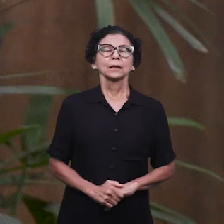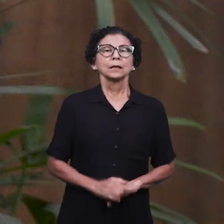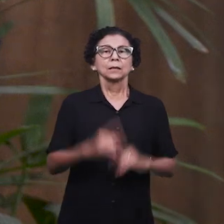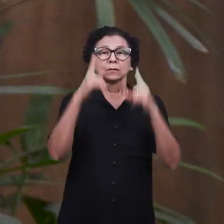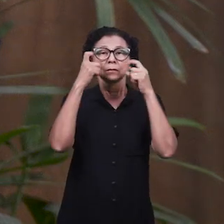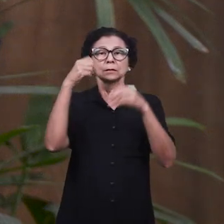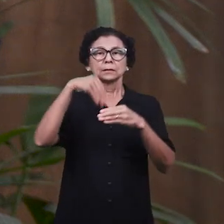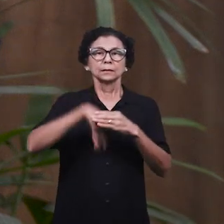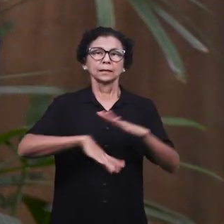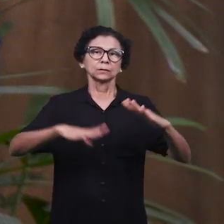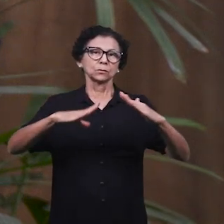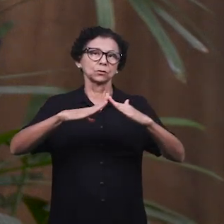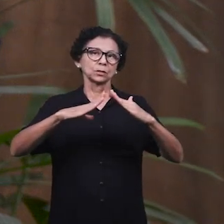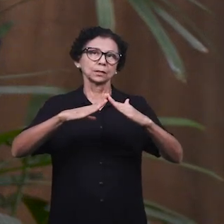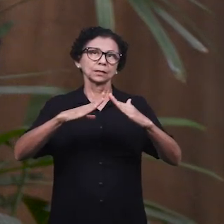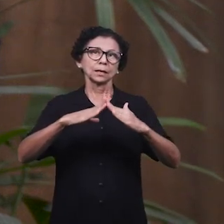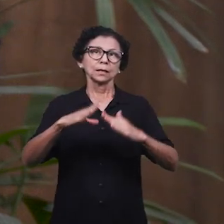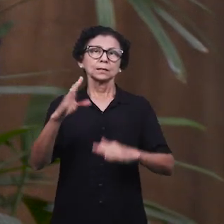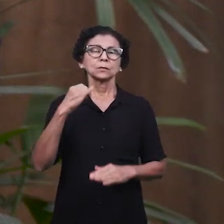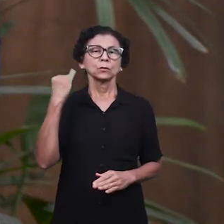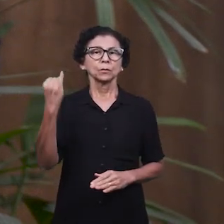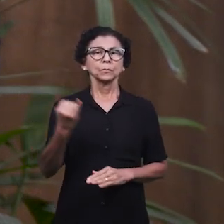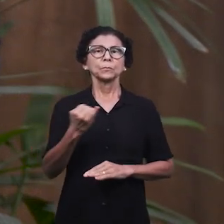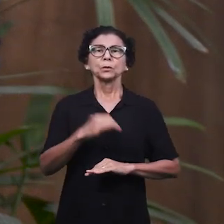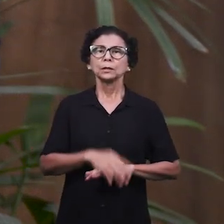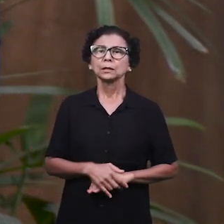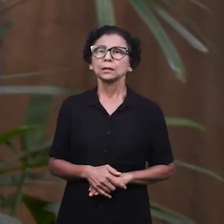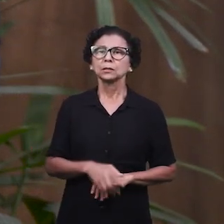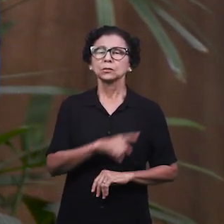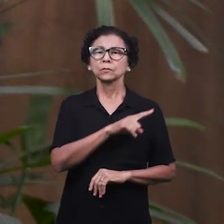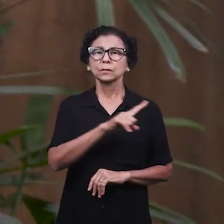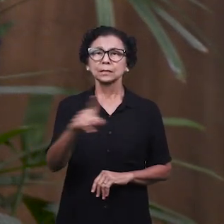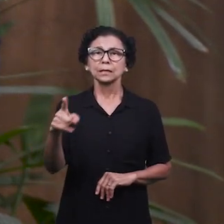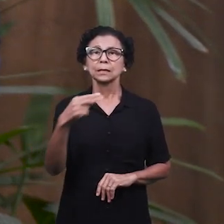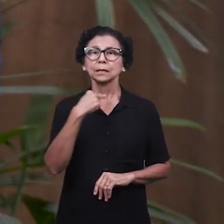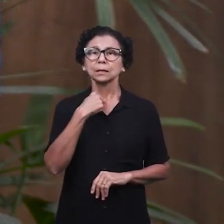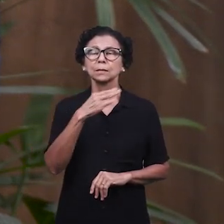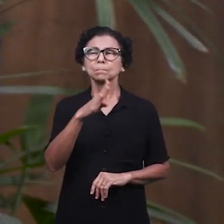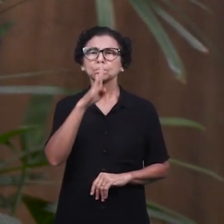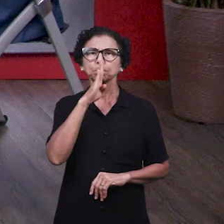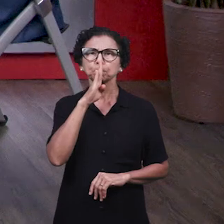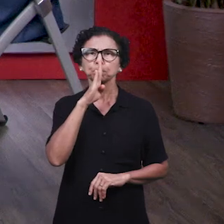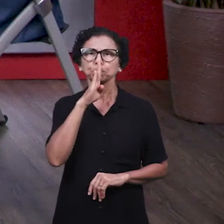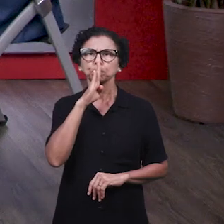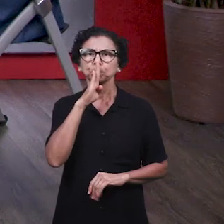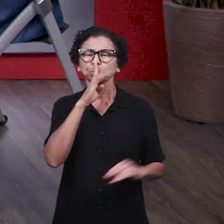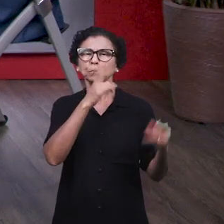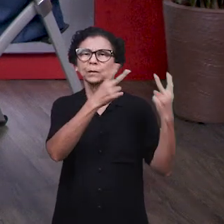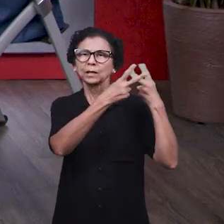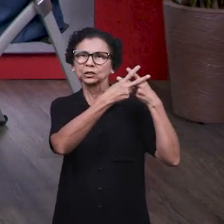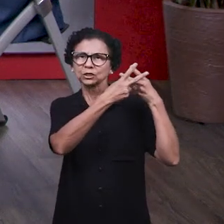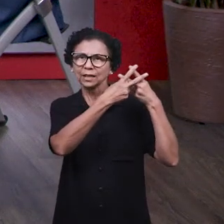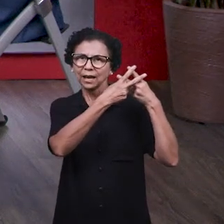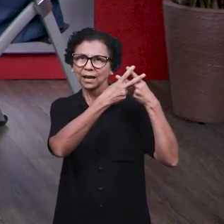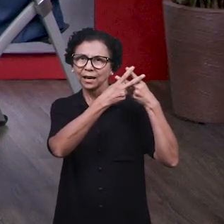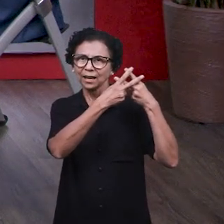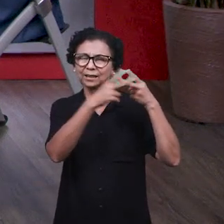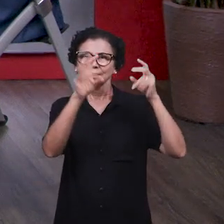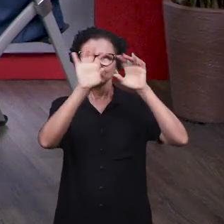âmbito doméstico, né, é importante que a mulher justamente ela não se cale, né? Não se cale, é esse o nosso hashtag do Tribunal de